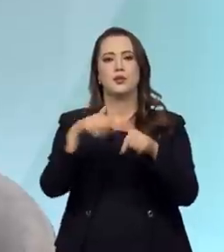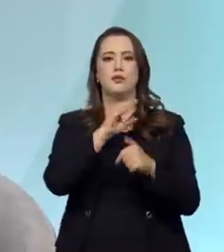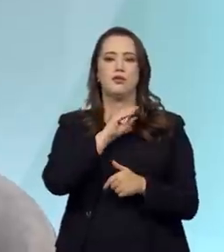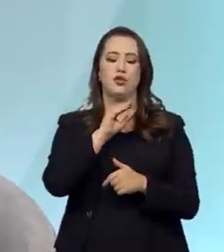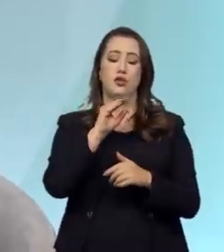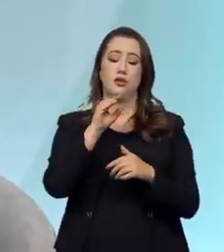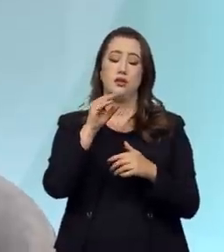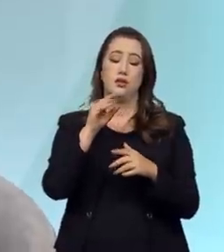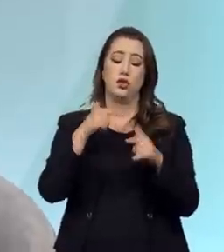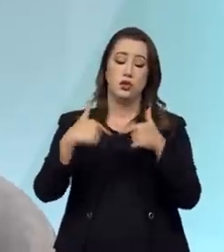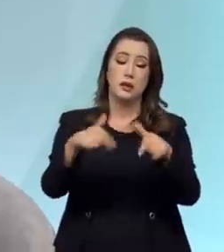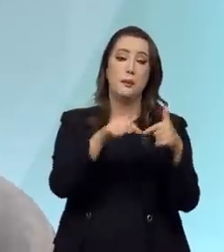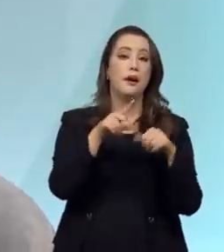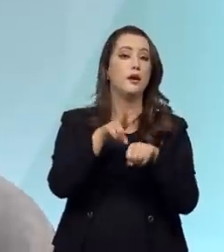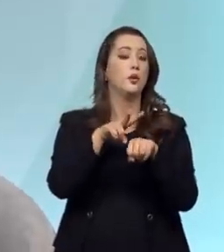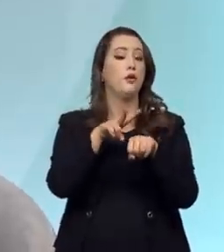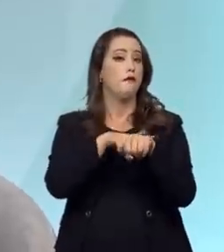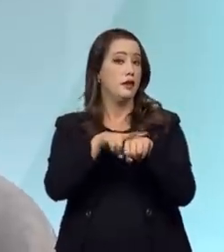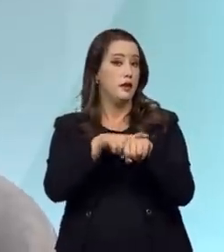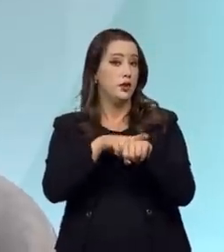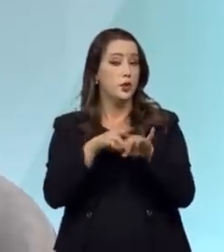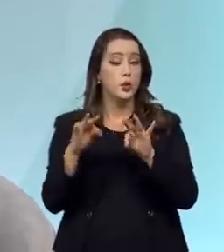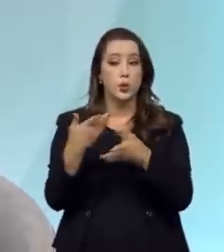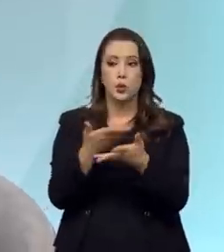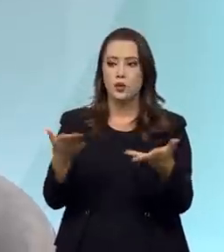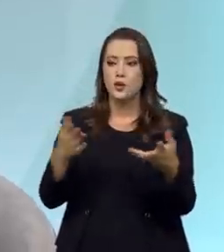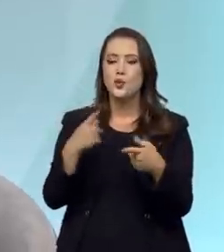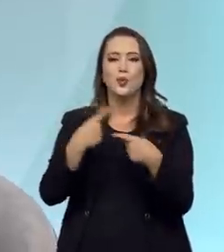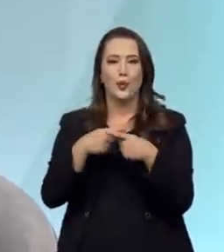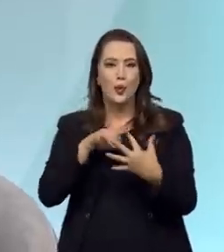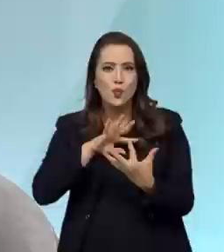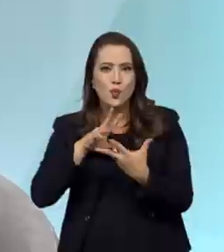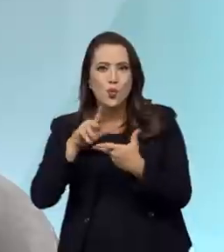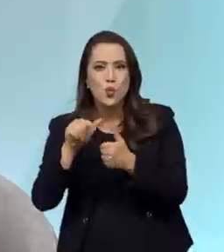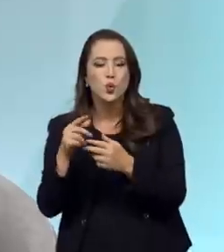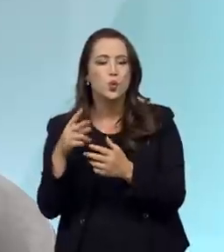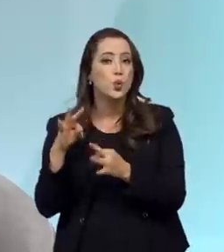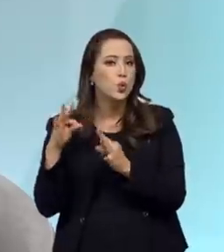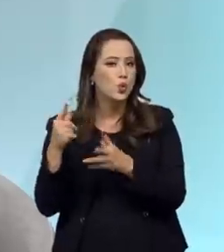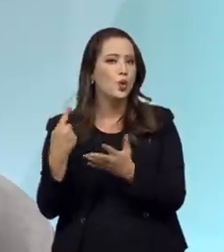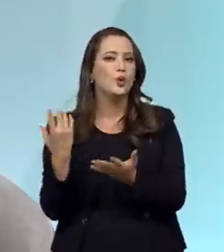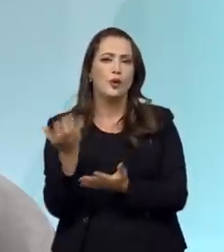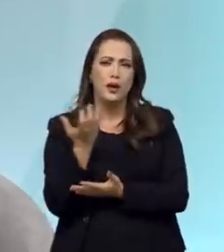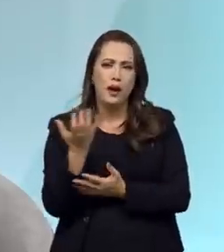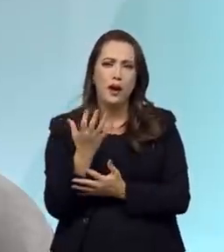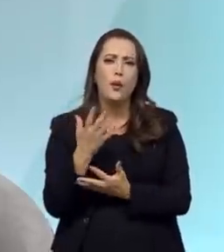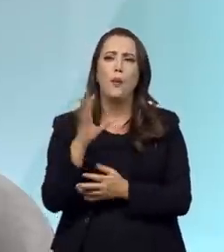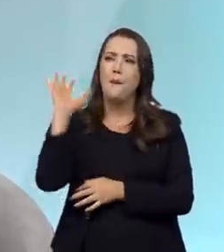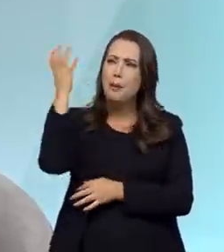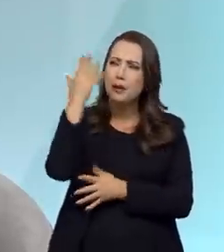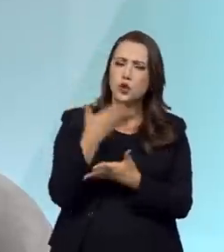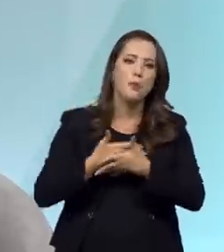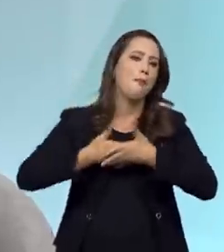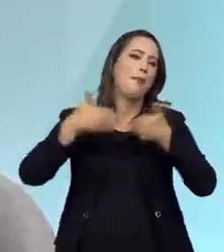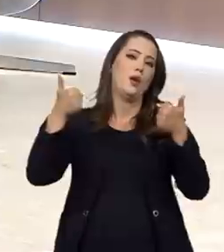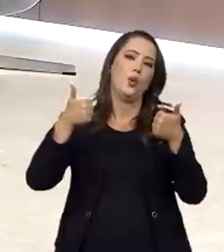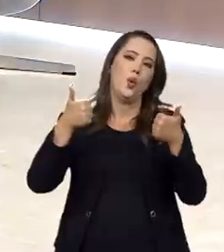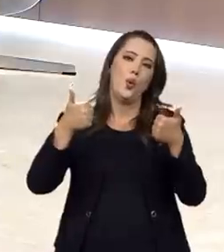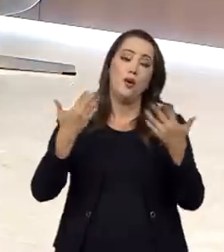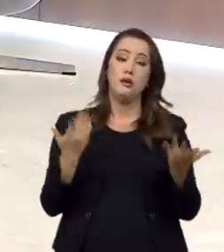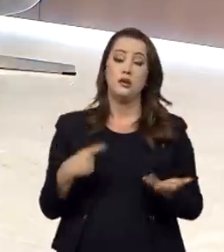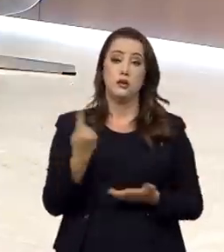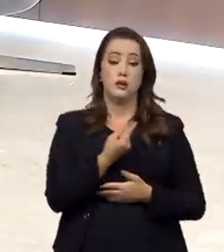em todas essas atividades hoje que o mundo inteiro tá na boa direção de um ambiente melhor cada dia melhor o Brasil entende